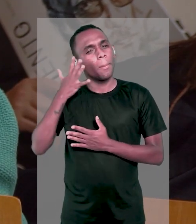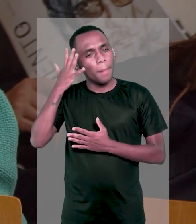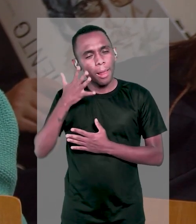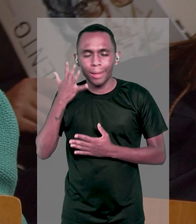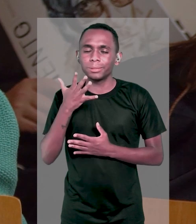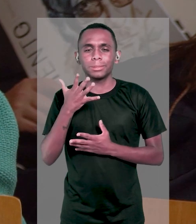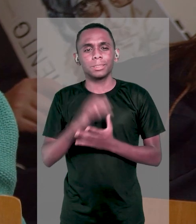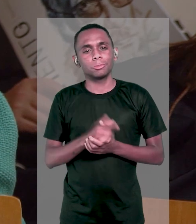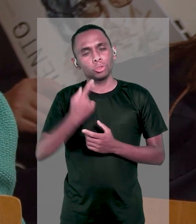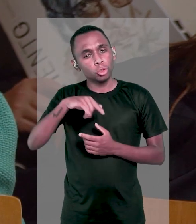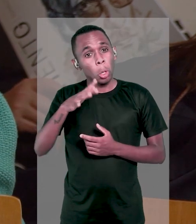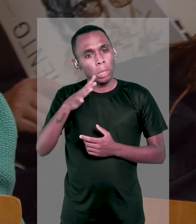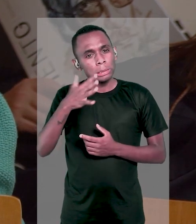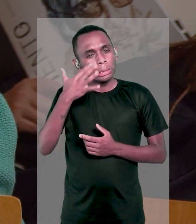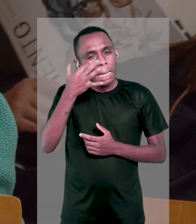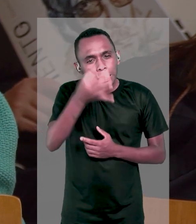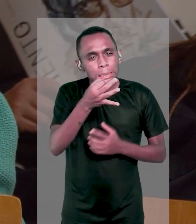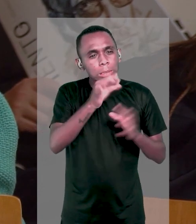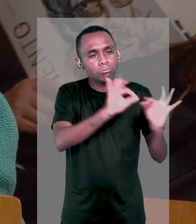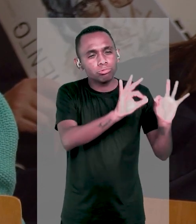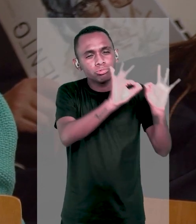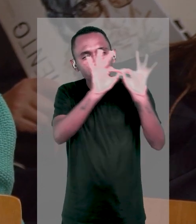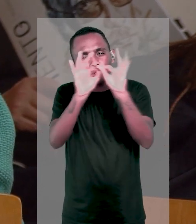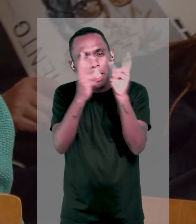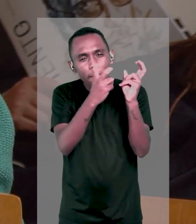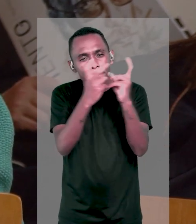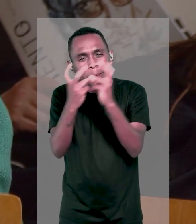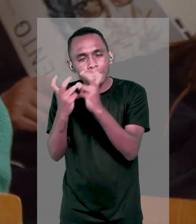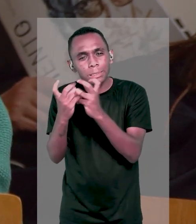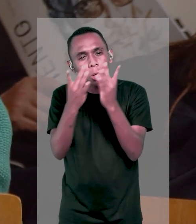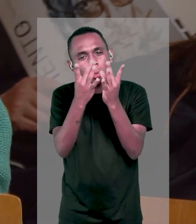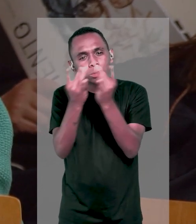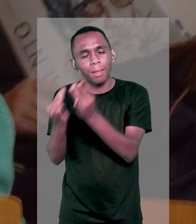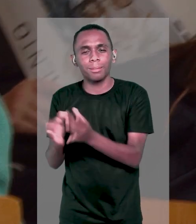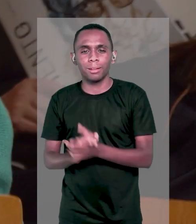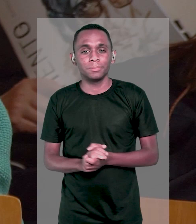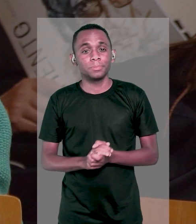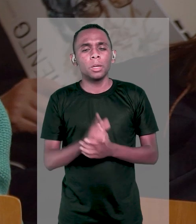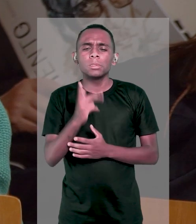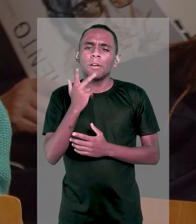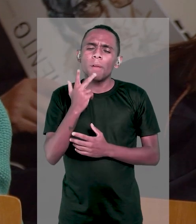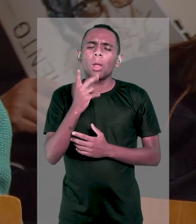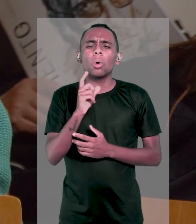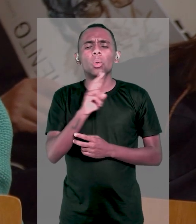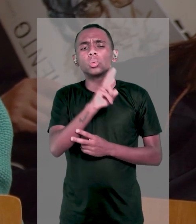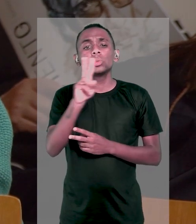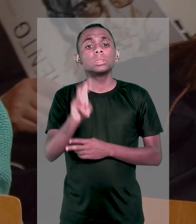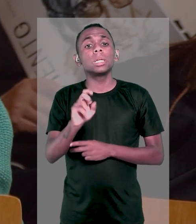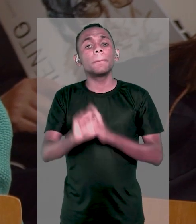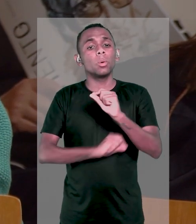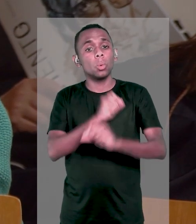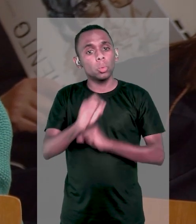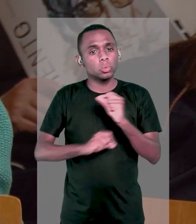ao final o senhor falou que é otimista mas deu um recado bem pessimista com